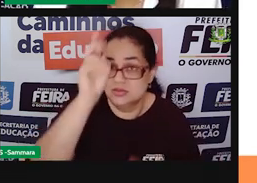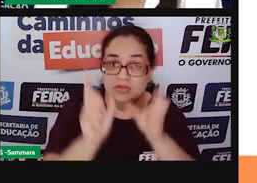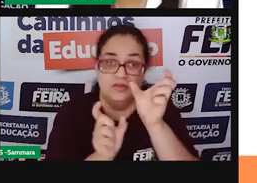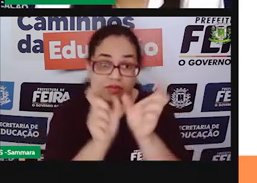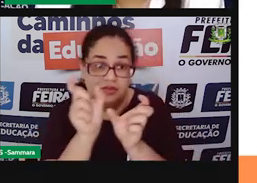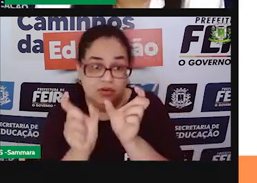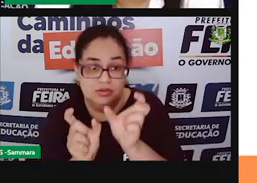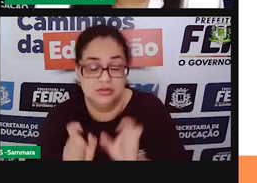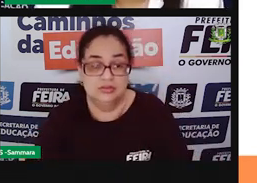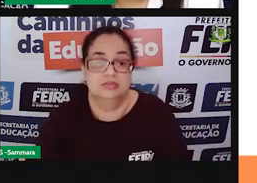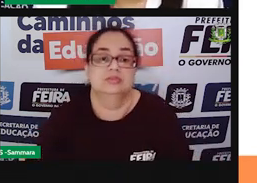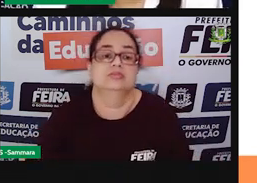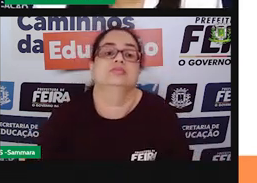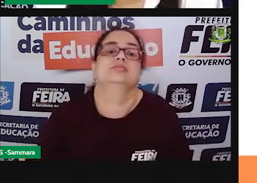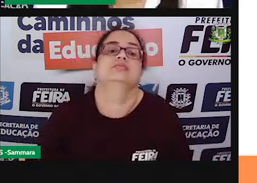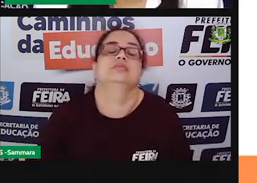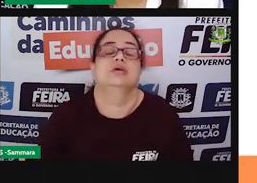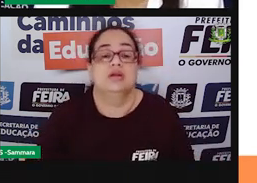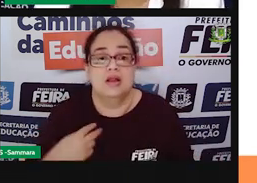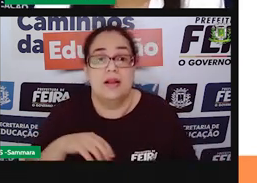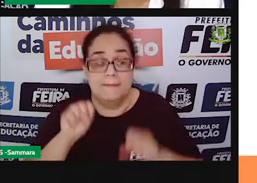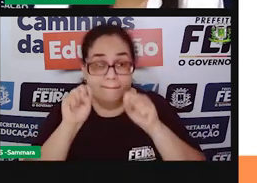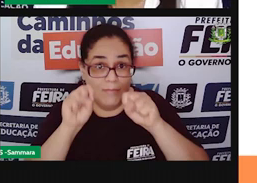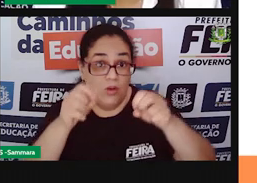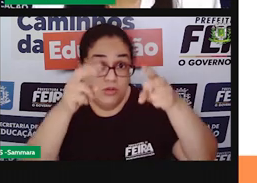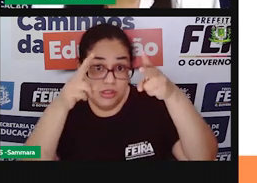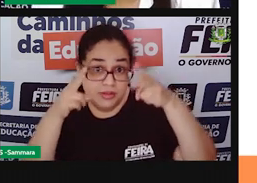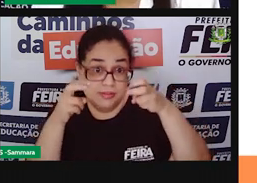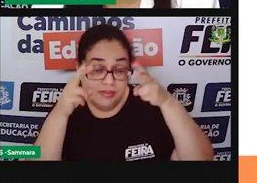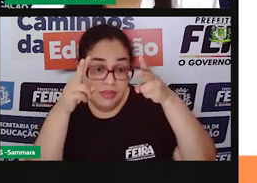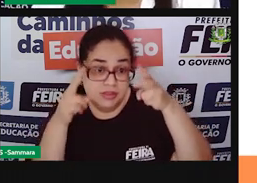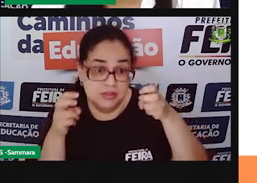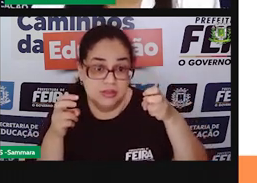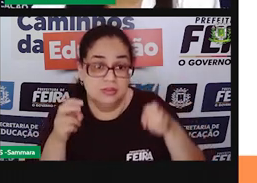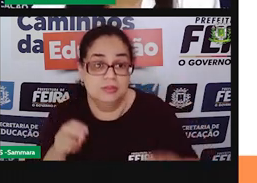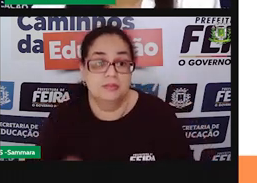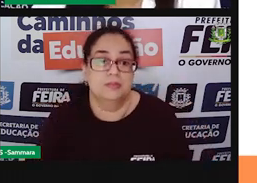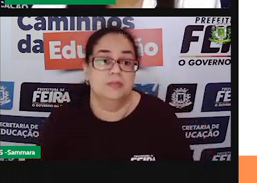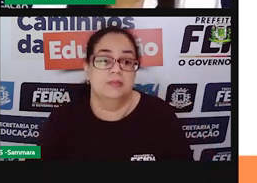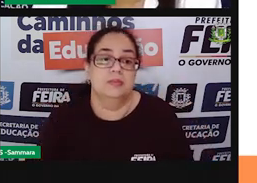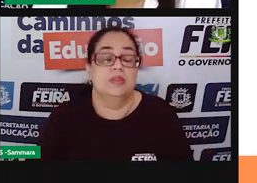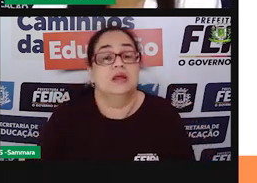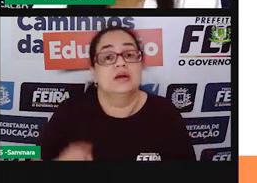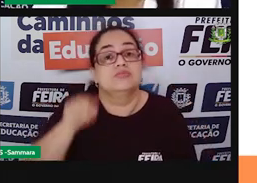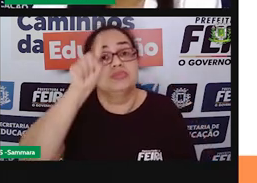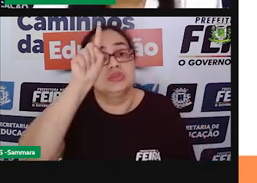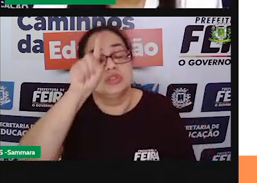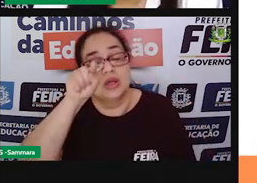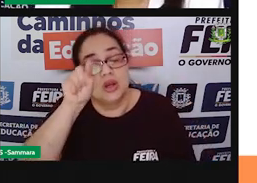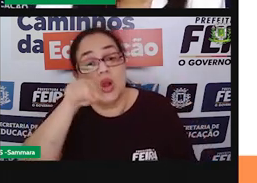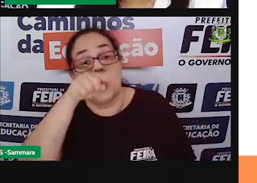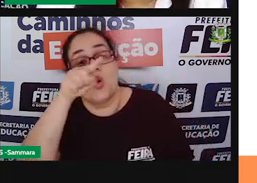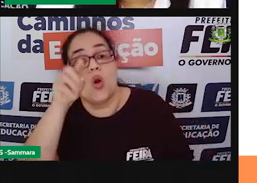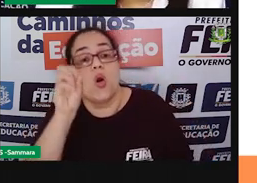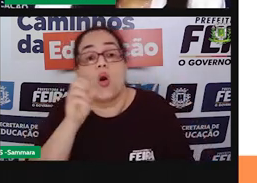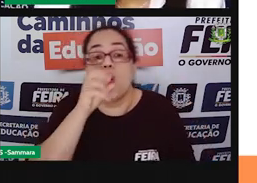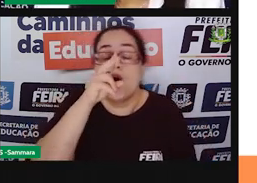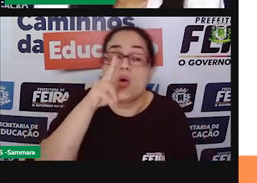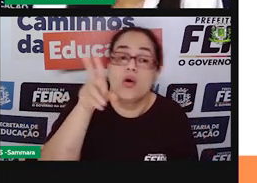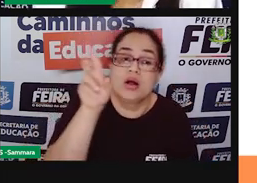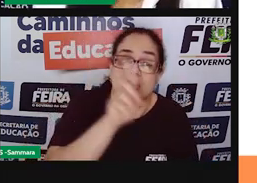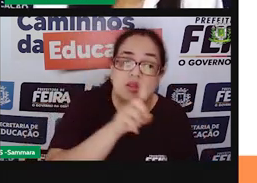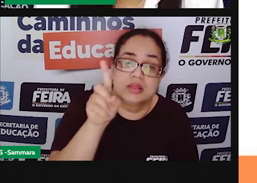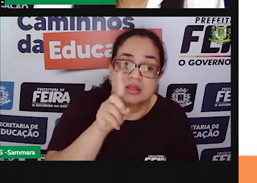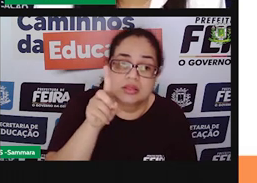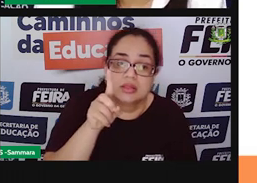sílaba mais forte. Que podem receber acento, né, agudo ou circunflexo, ou não.